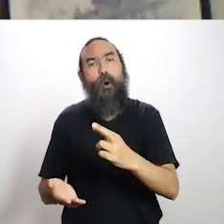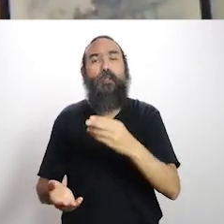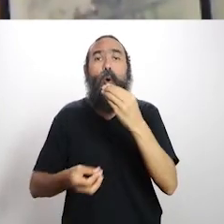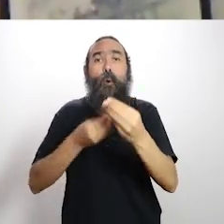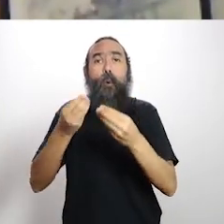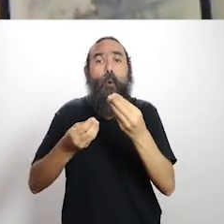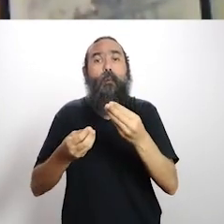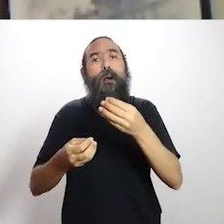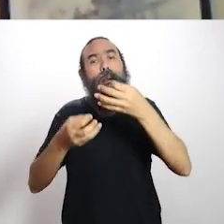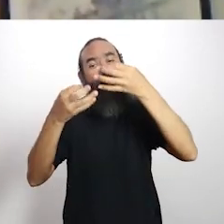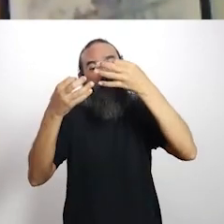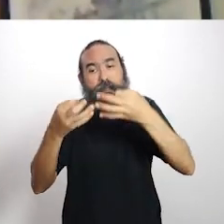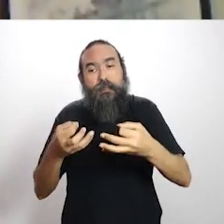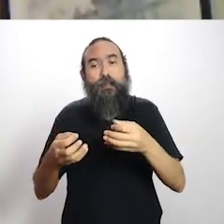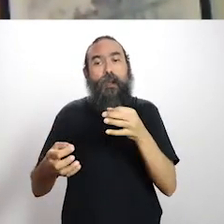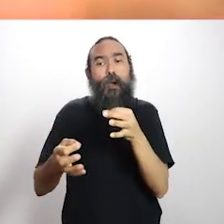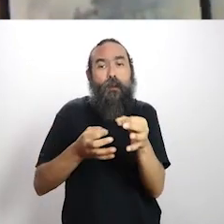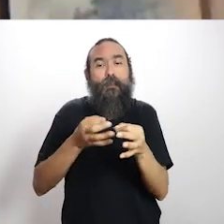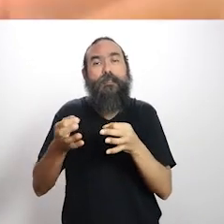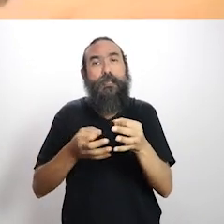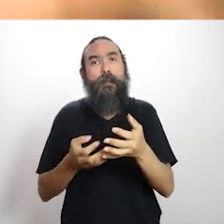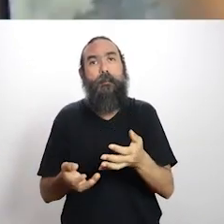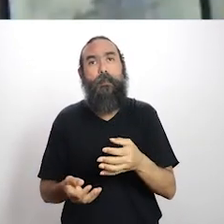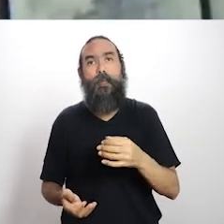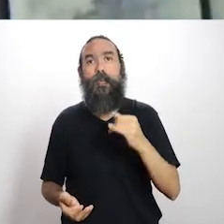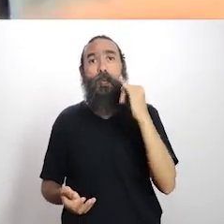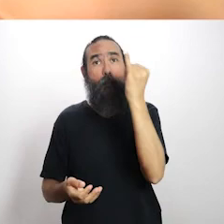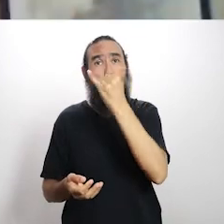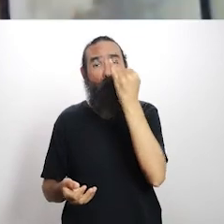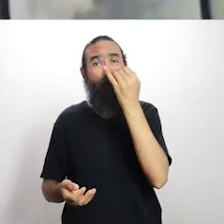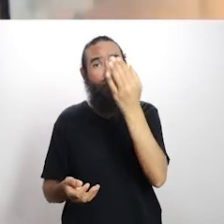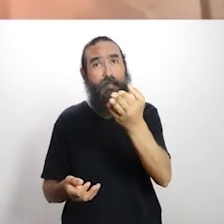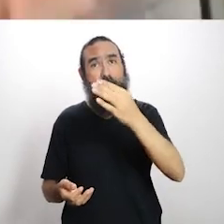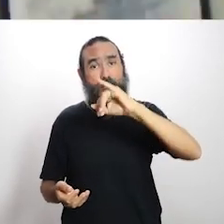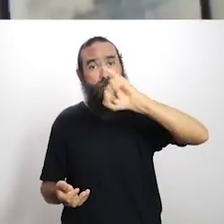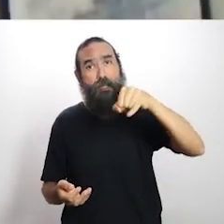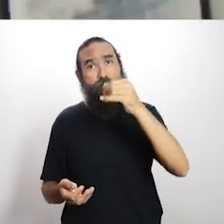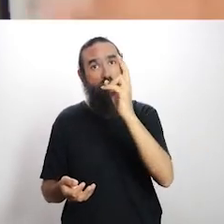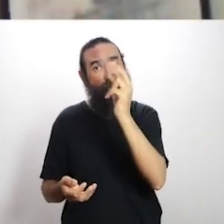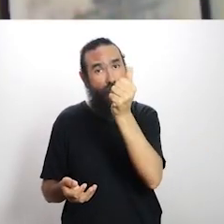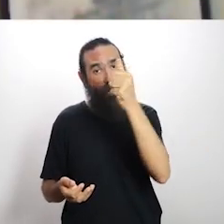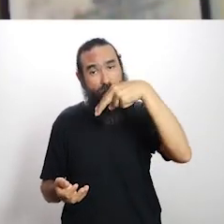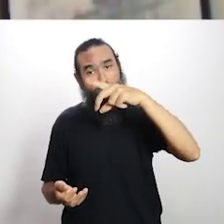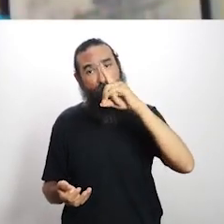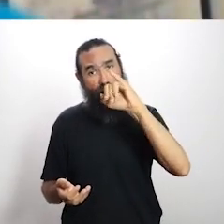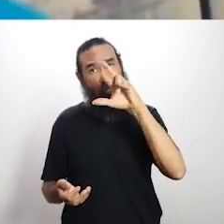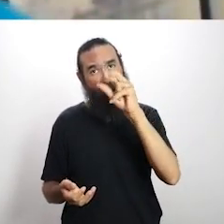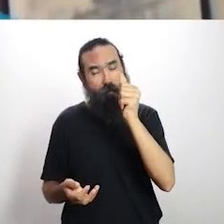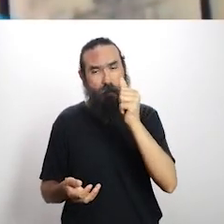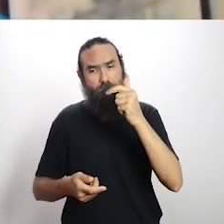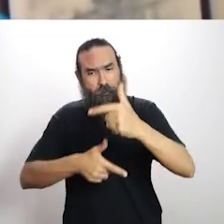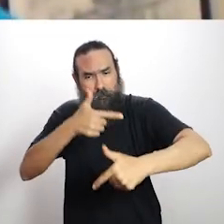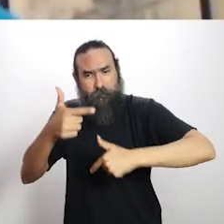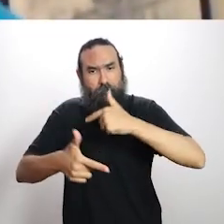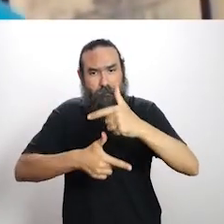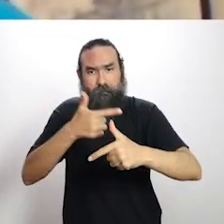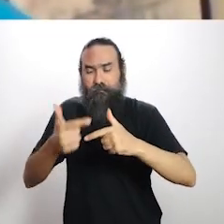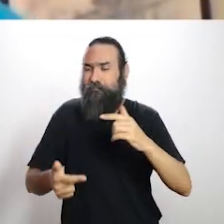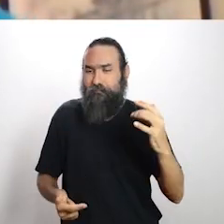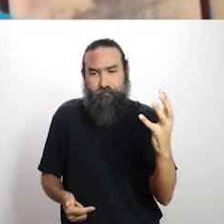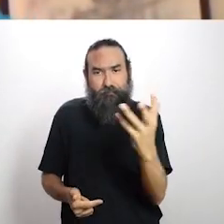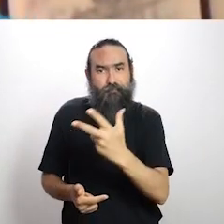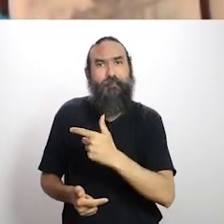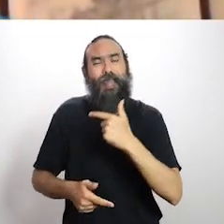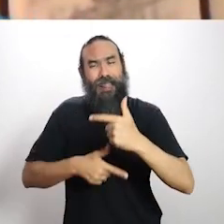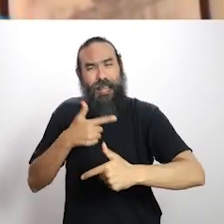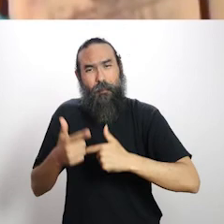madrugada anotando sugestões eu acho que foi uma lei que foi construída costurada mesmo em processo de